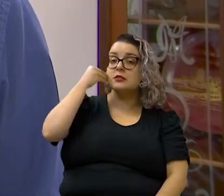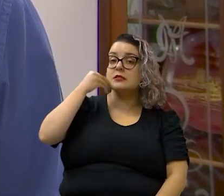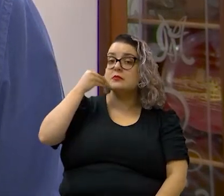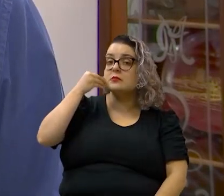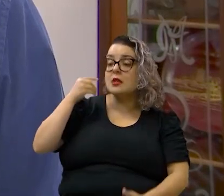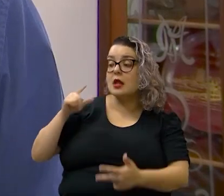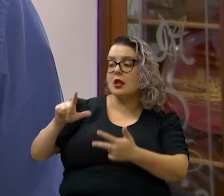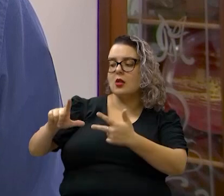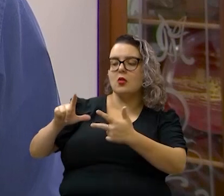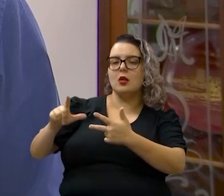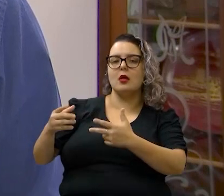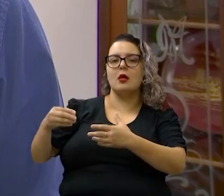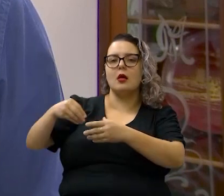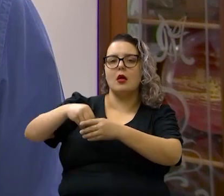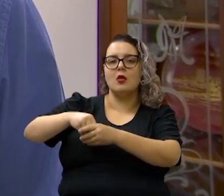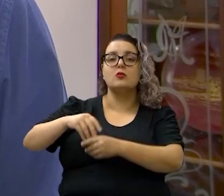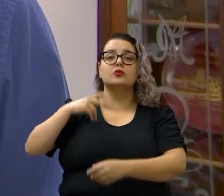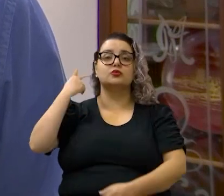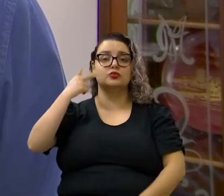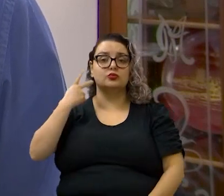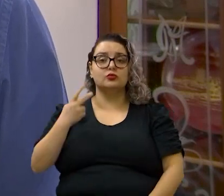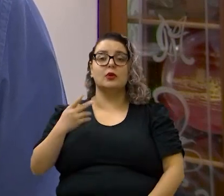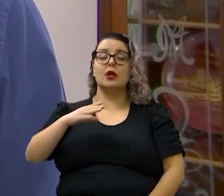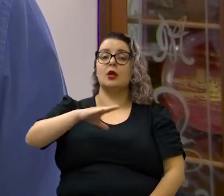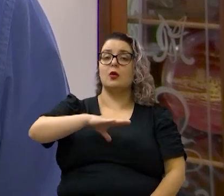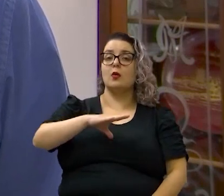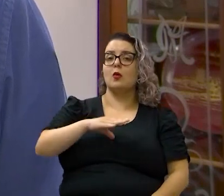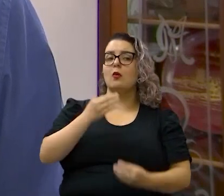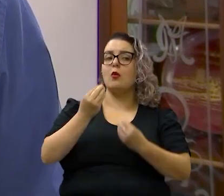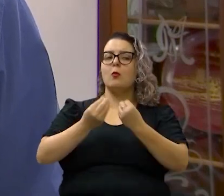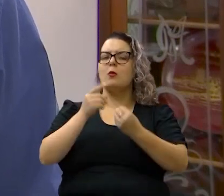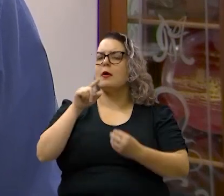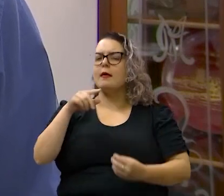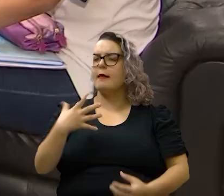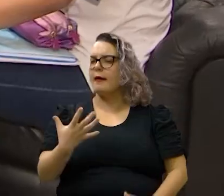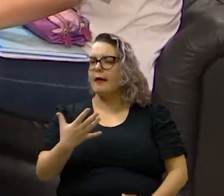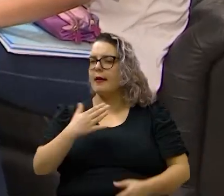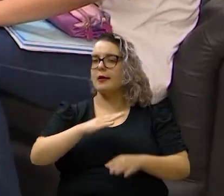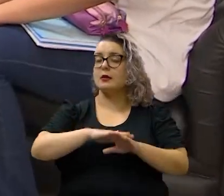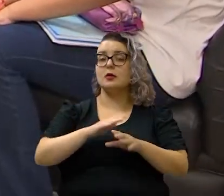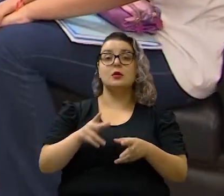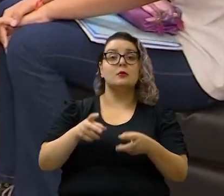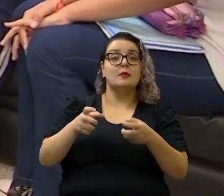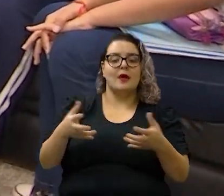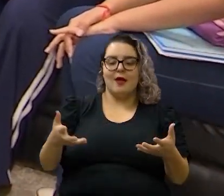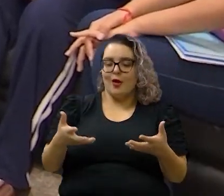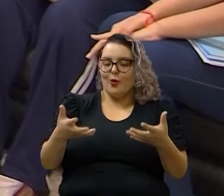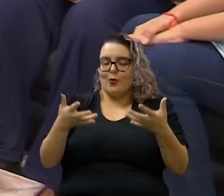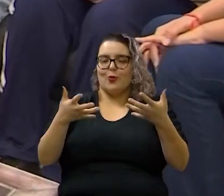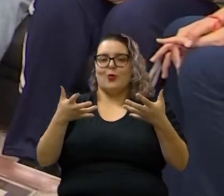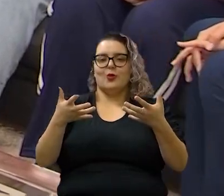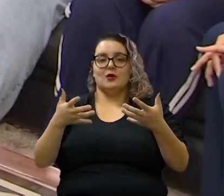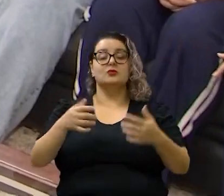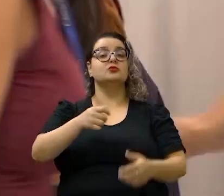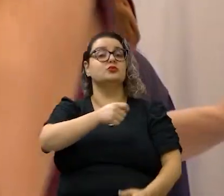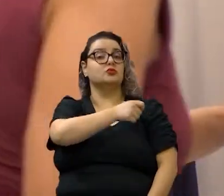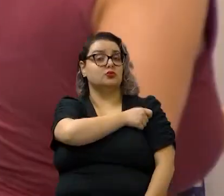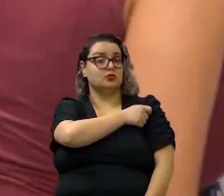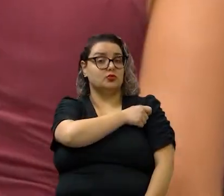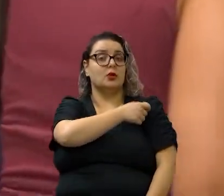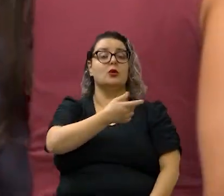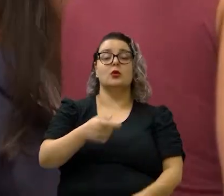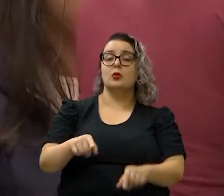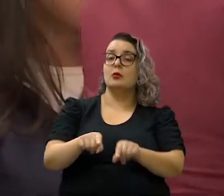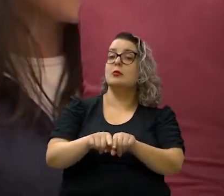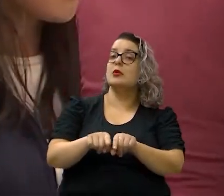vivenciar essa experiência de ser em vereadores da cidade e a gente percebe assim o entusiasmo tanto dos